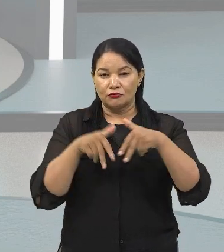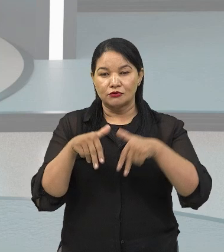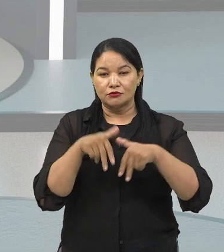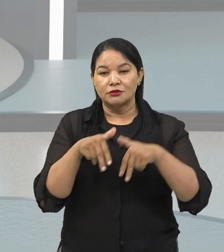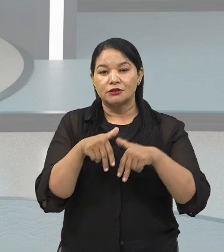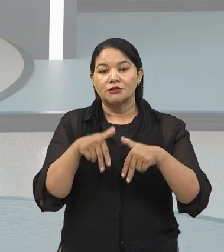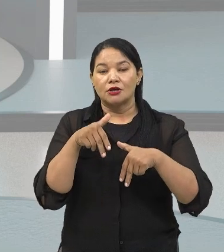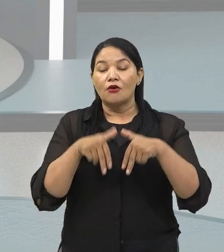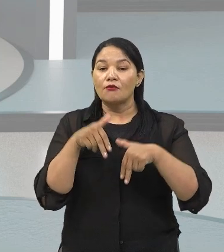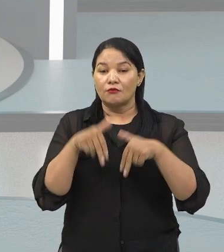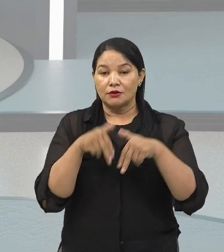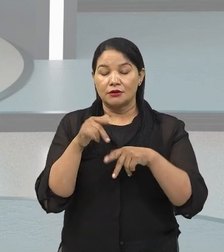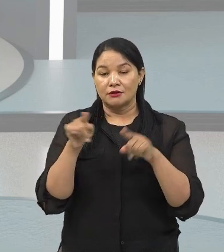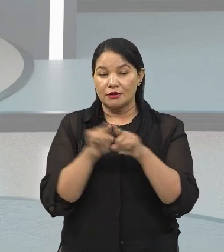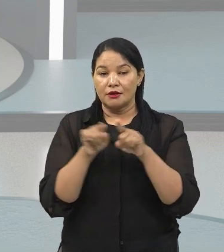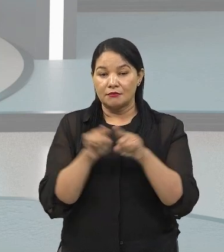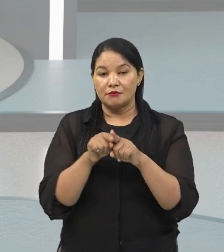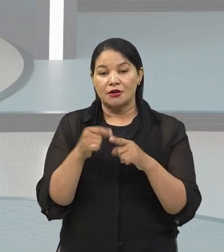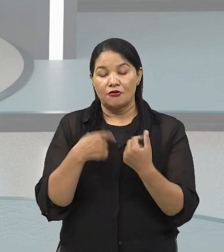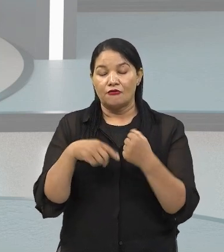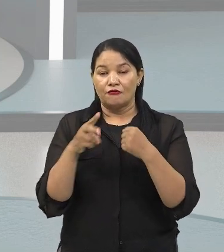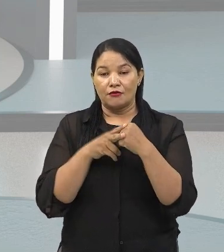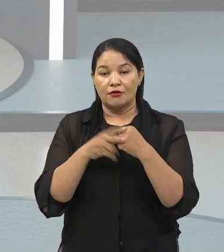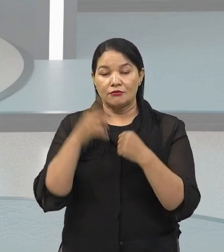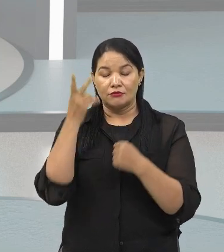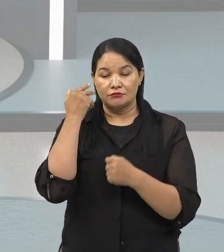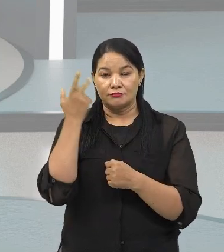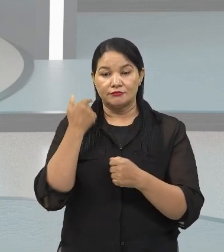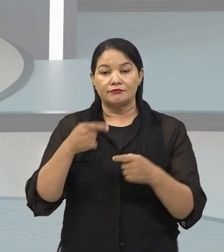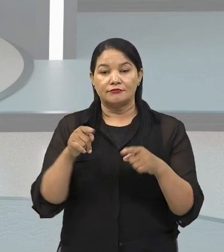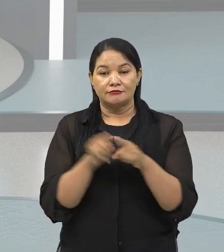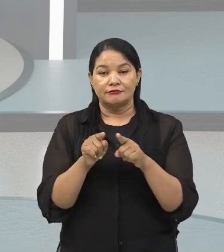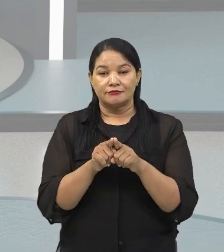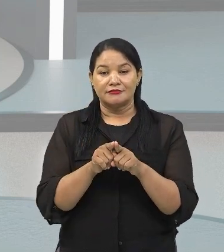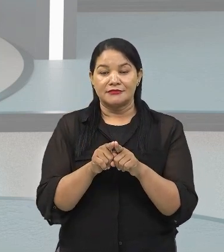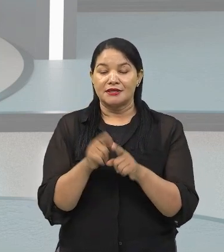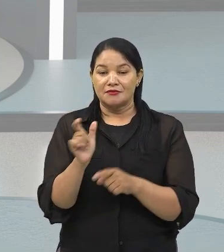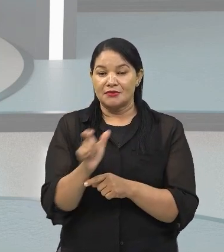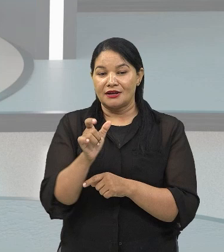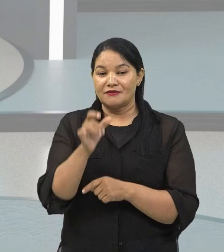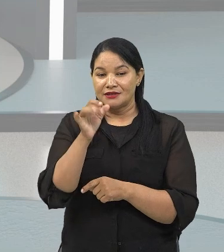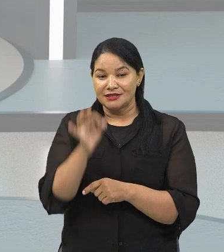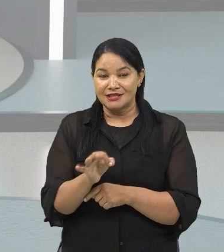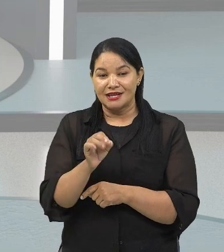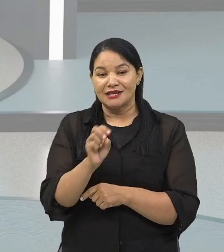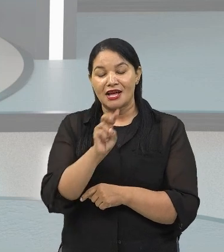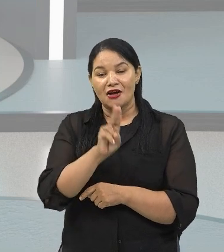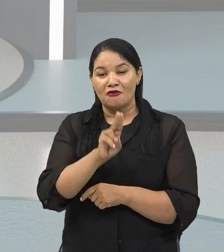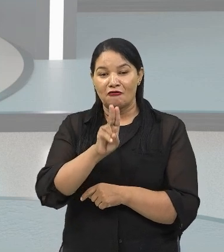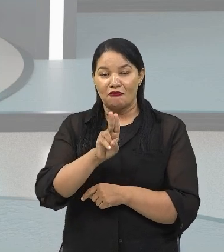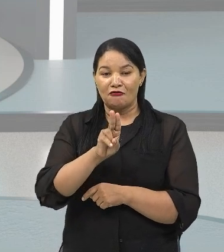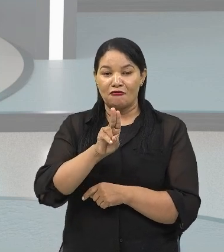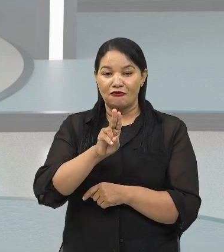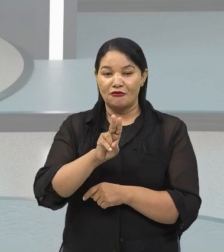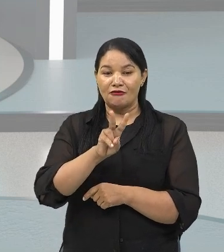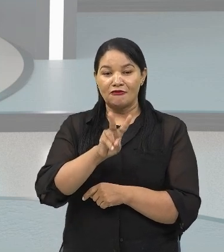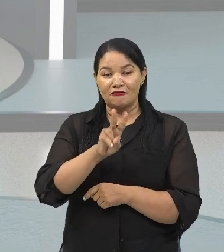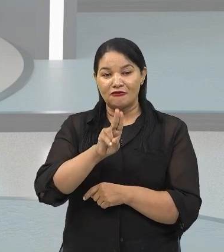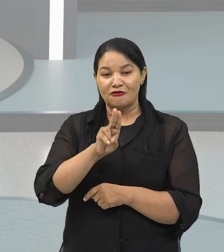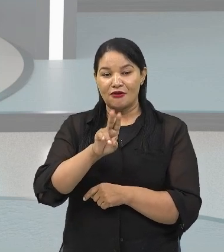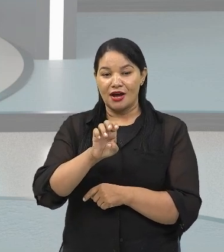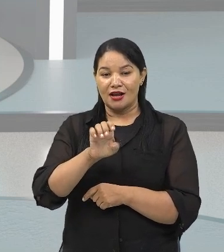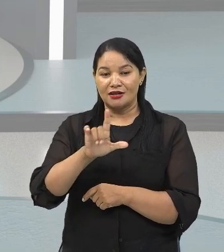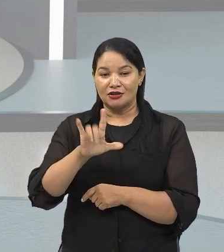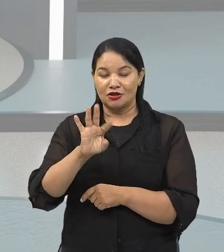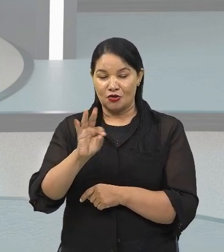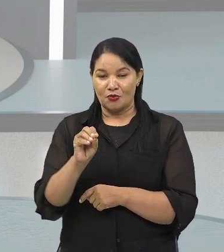verbo irregular, volver, que não se diz volvido, jamais, não existe isso, ok? Volver,